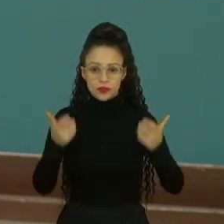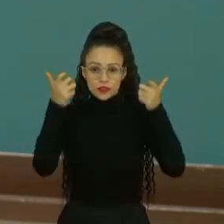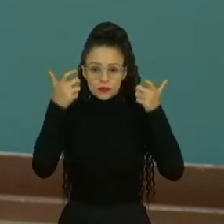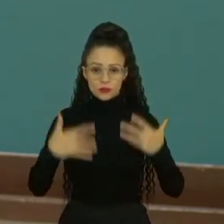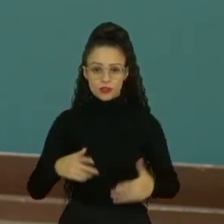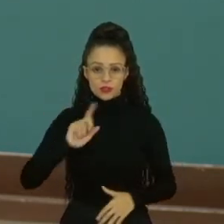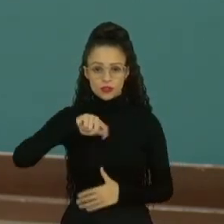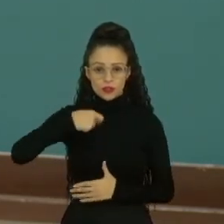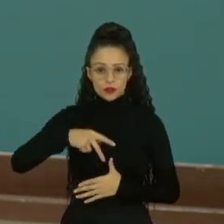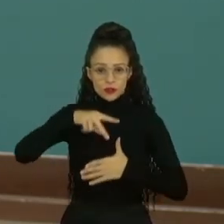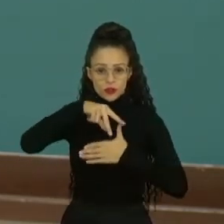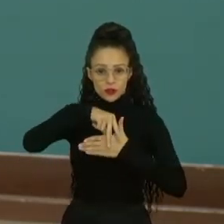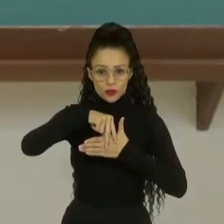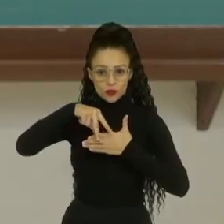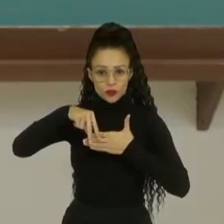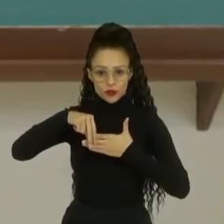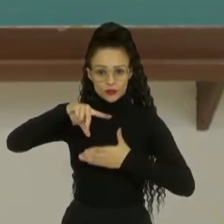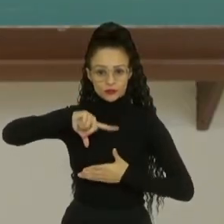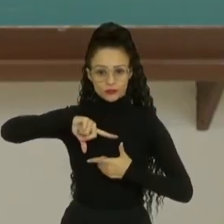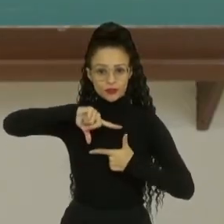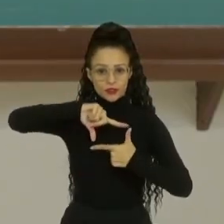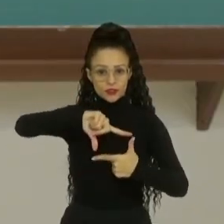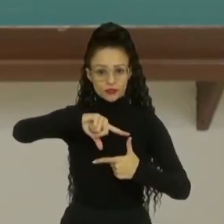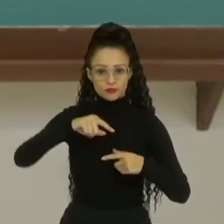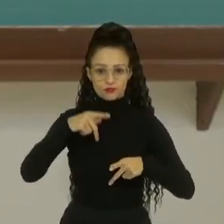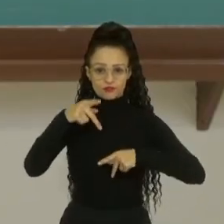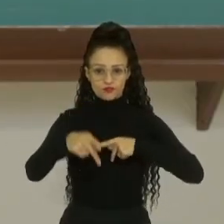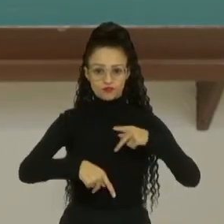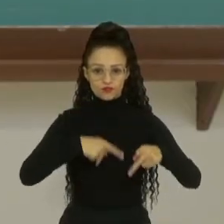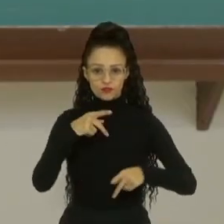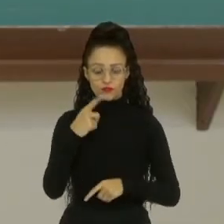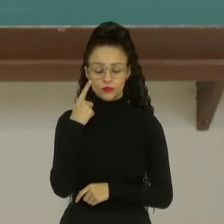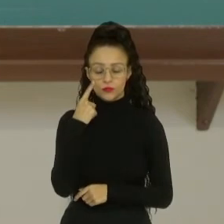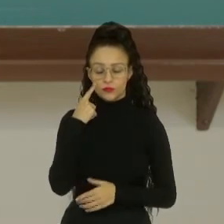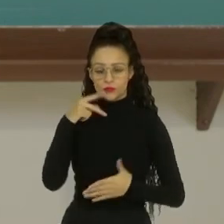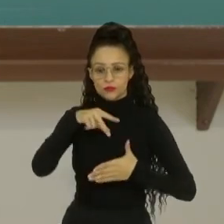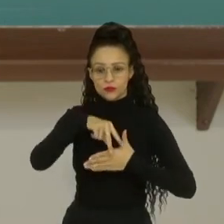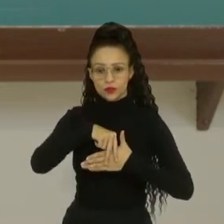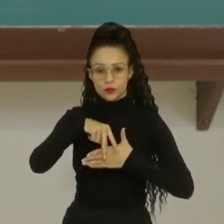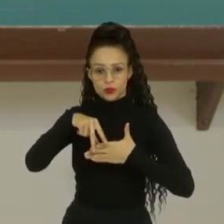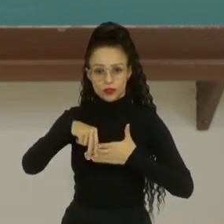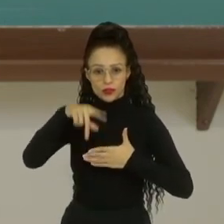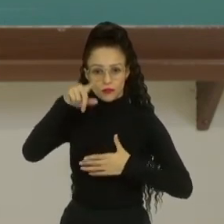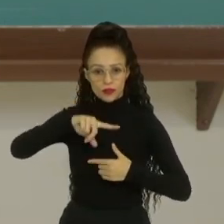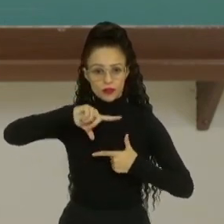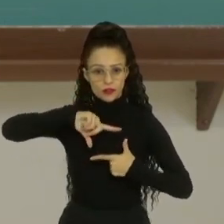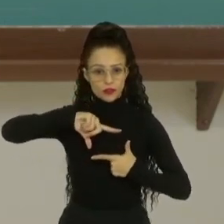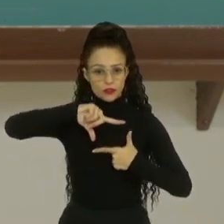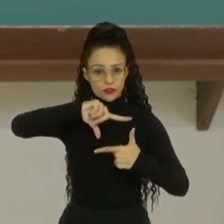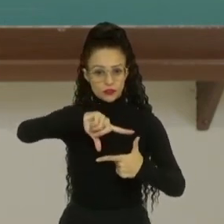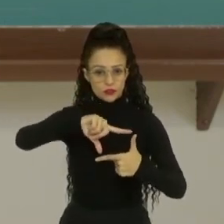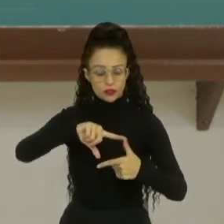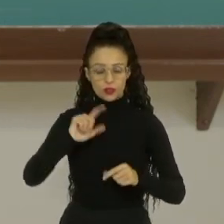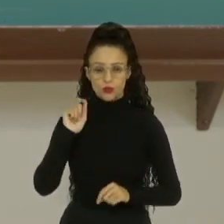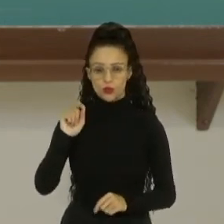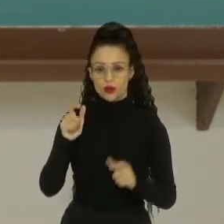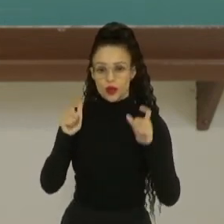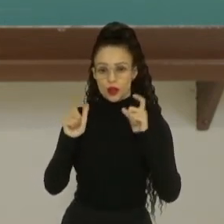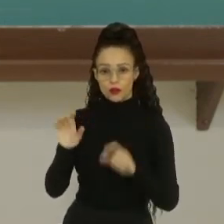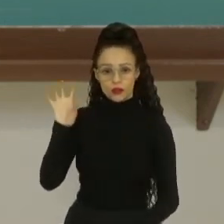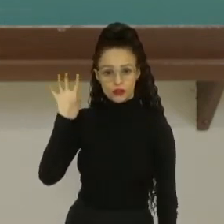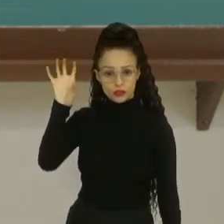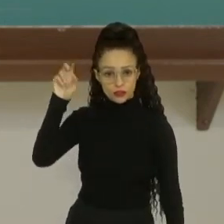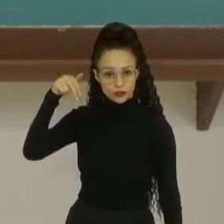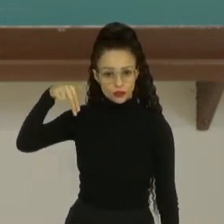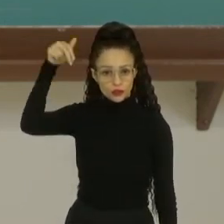sobre o cordel e as tradições populares, né? Então, o cordel ele é tradicional na região Nordeste,